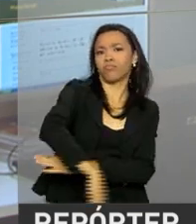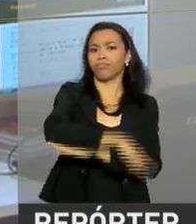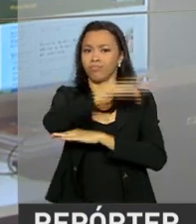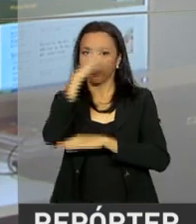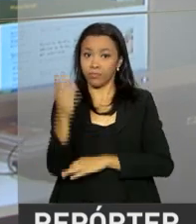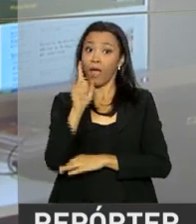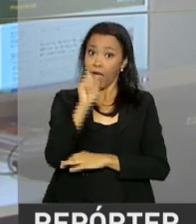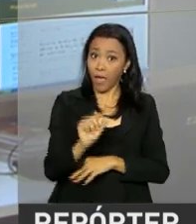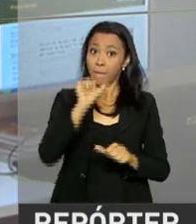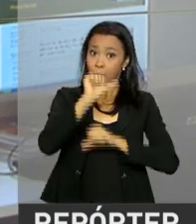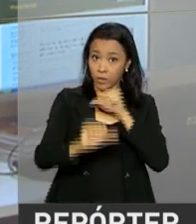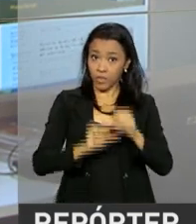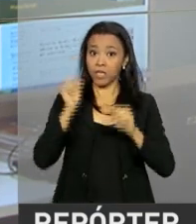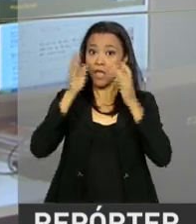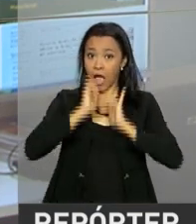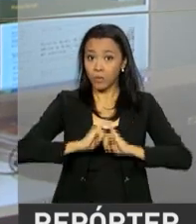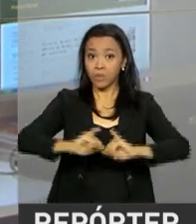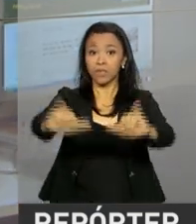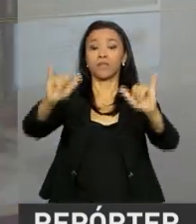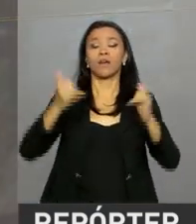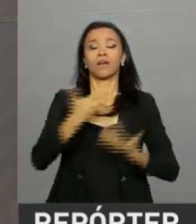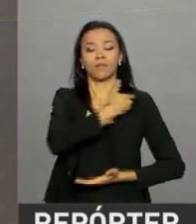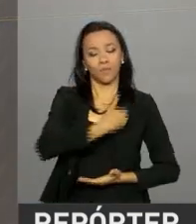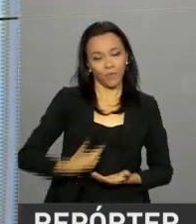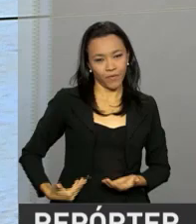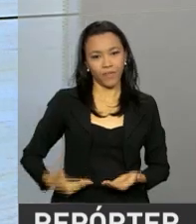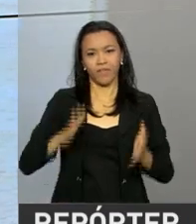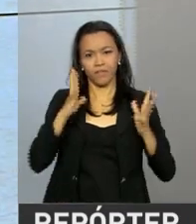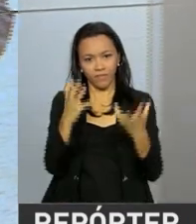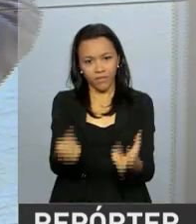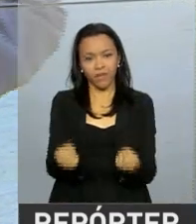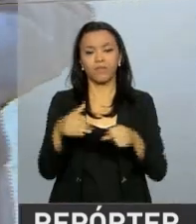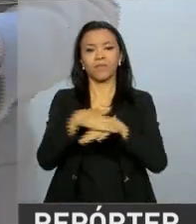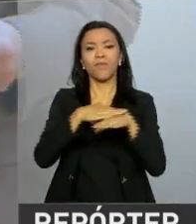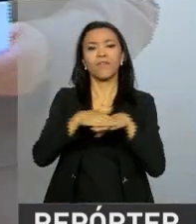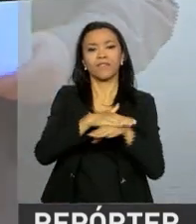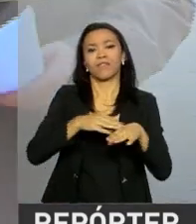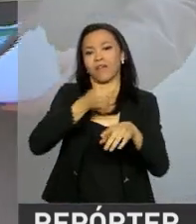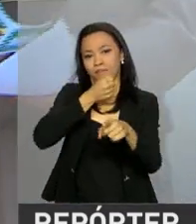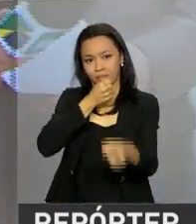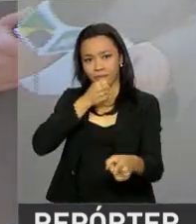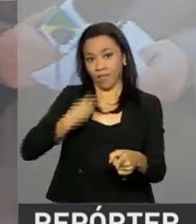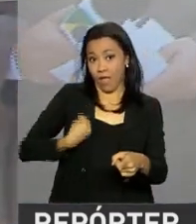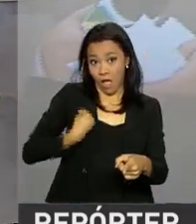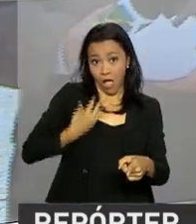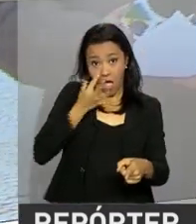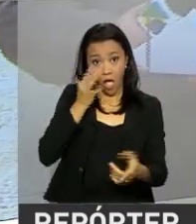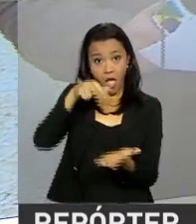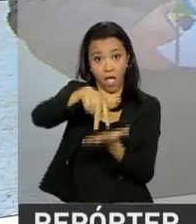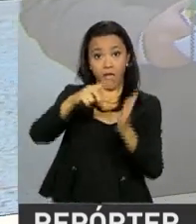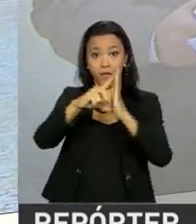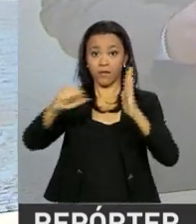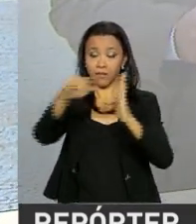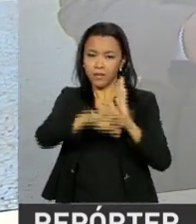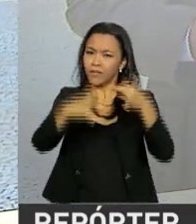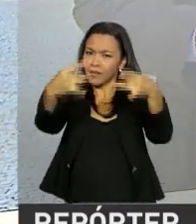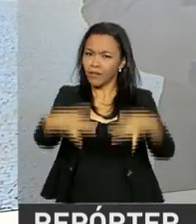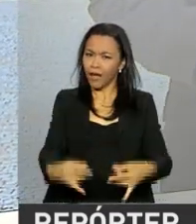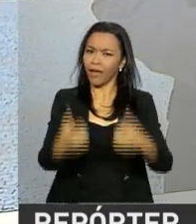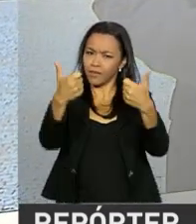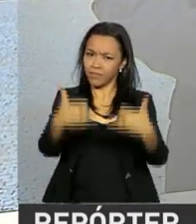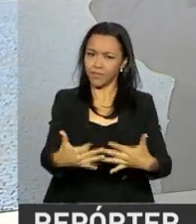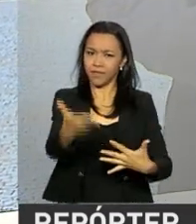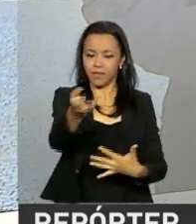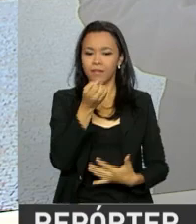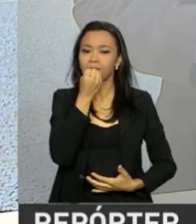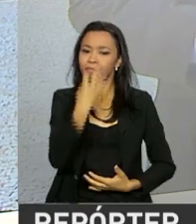das mudanças anunciadas pelo governo vamos conversar com o repórter João Pedro Neto que está no Palácio do Planalto e traz ao vivo os detalhes pra gente Oi João Pedro